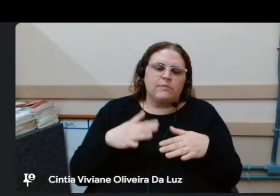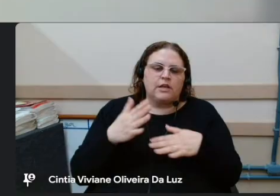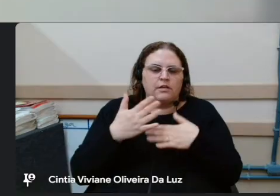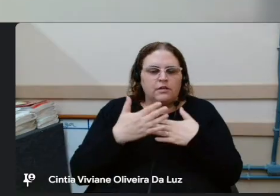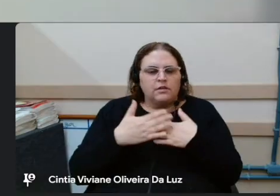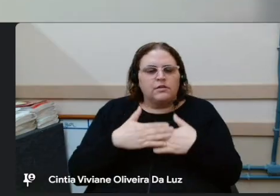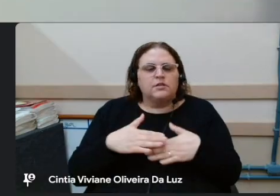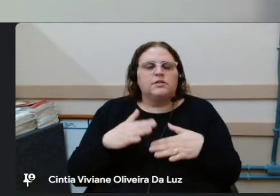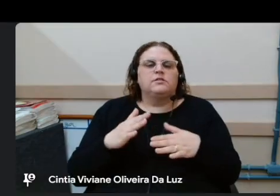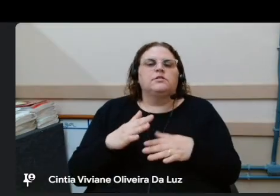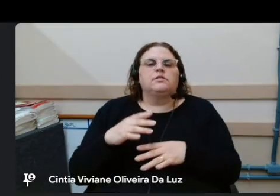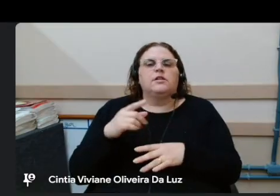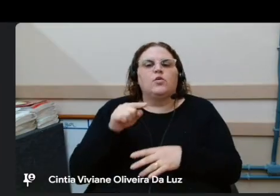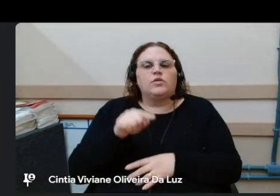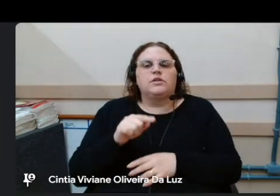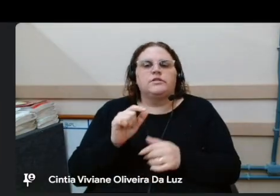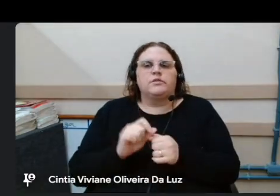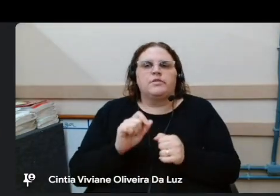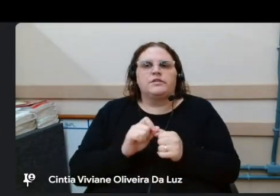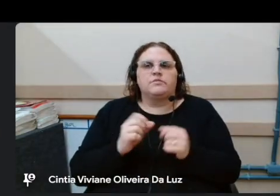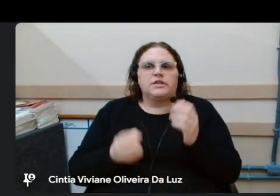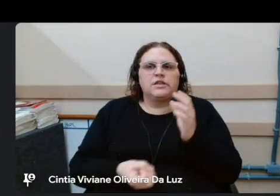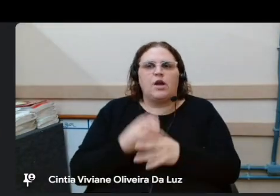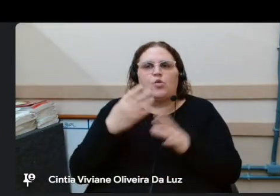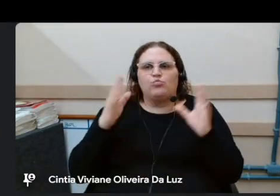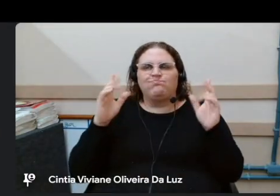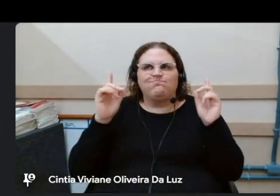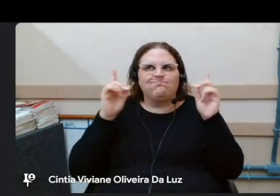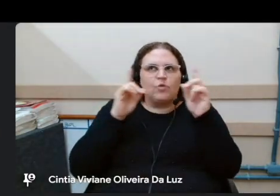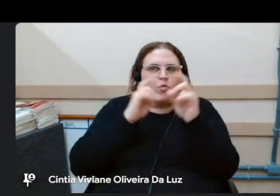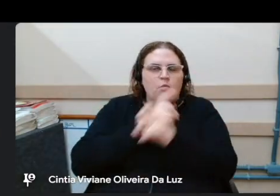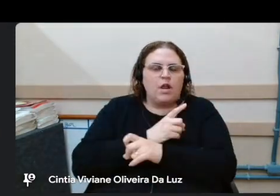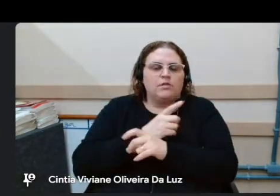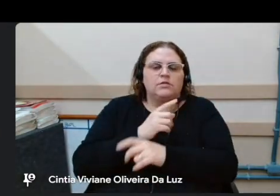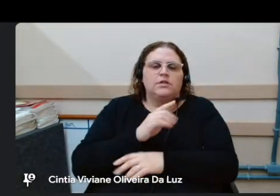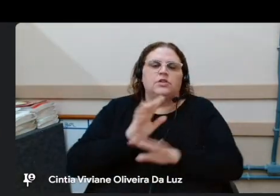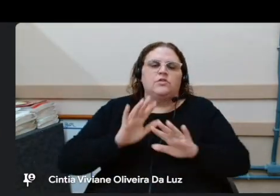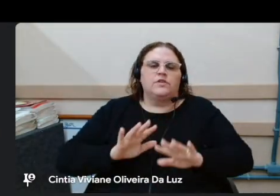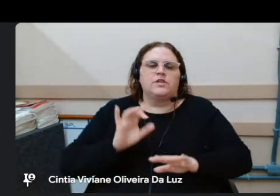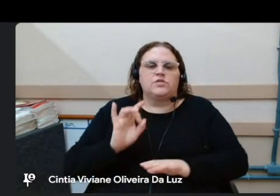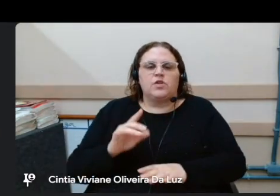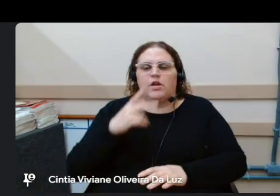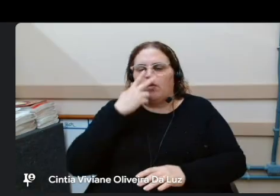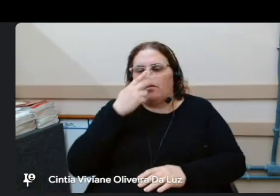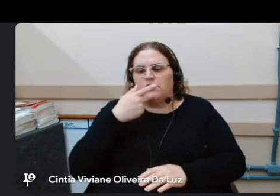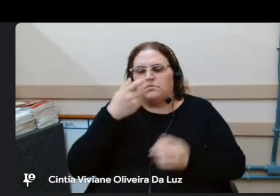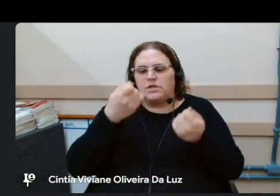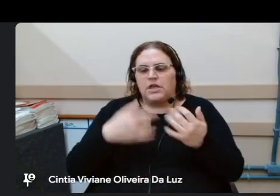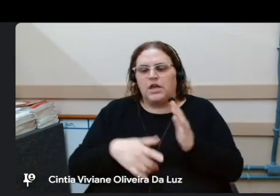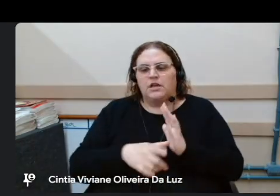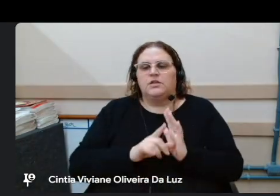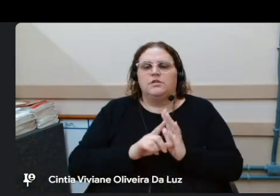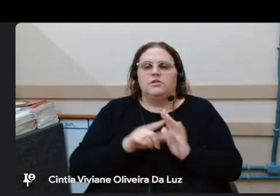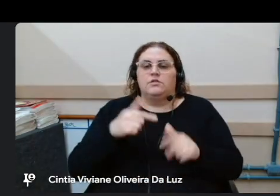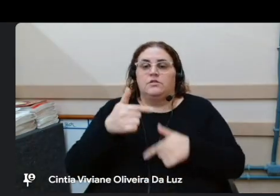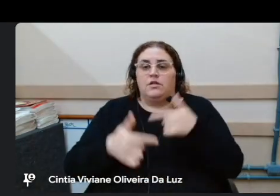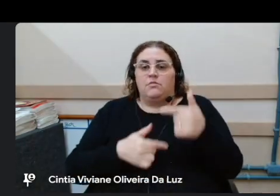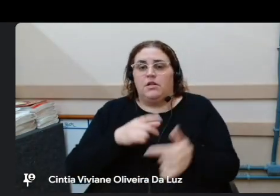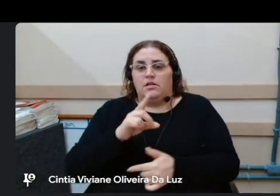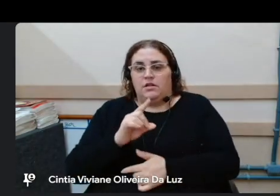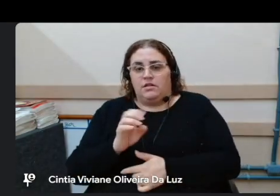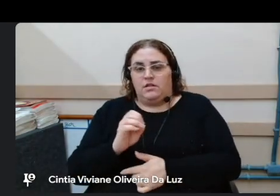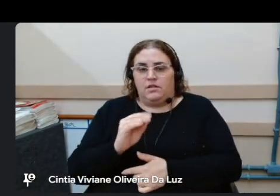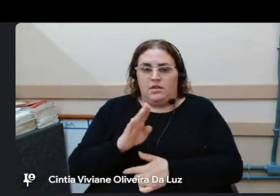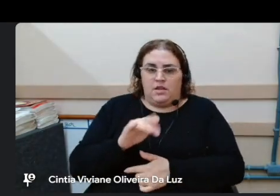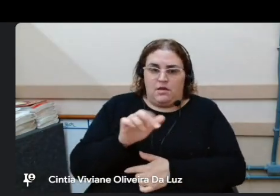delicada né então eu acho que isso tá vindo para complexificar né E se a gente não ficar no só como eu falei aí o